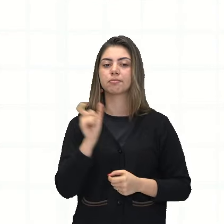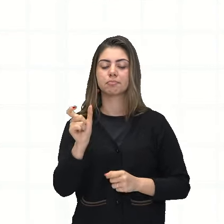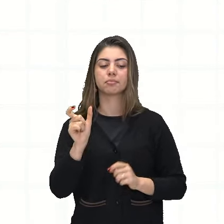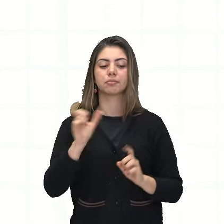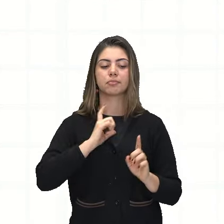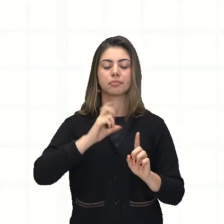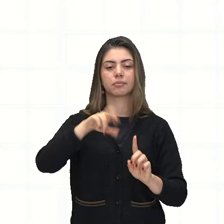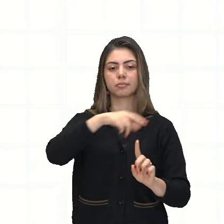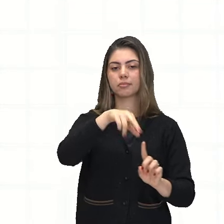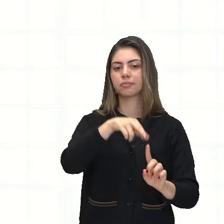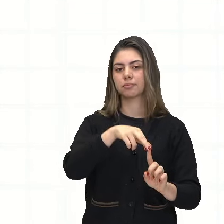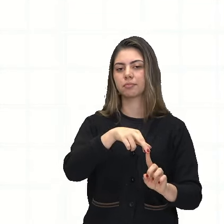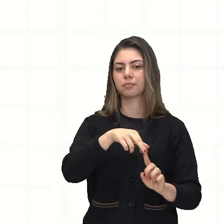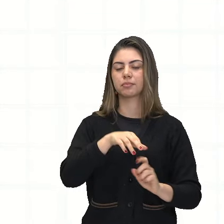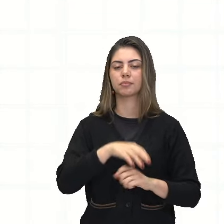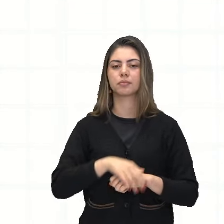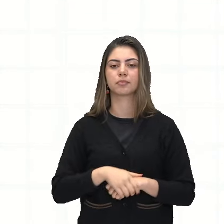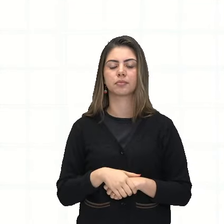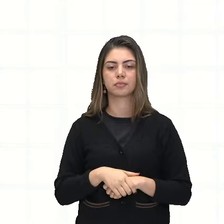de